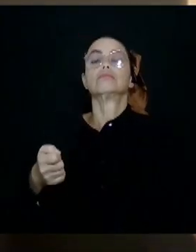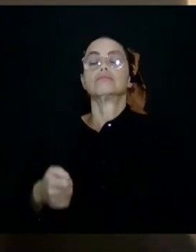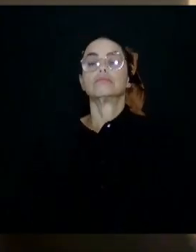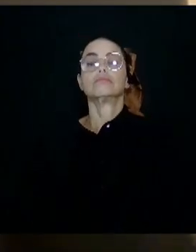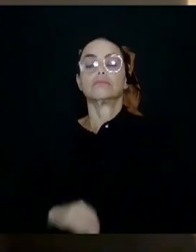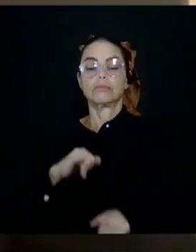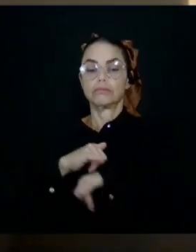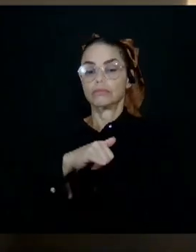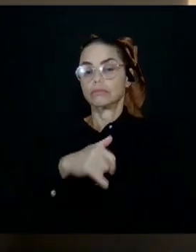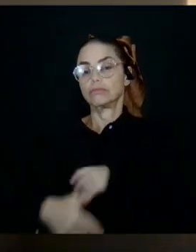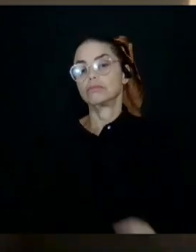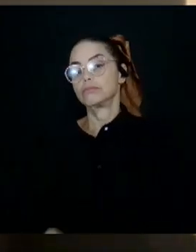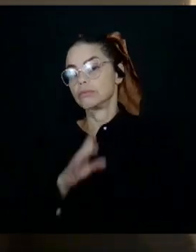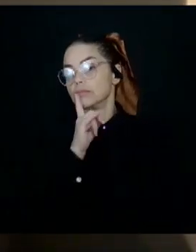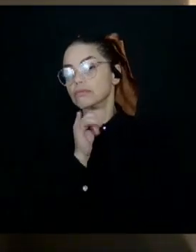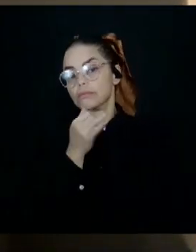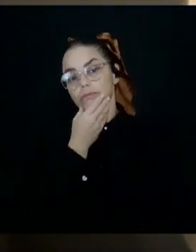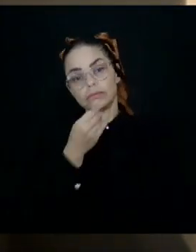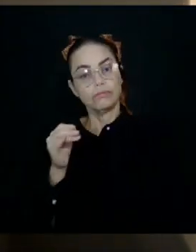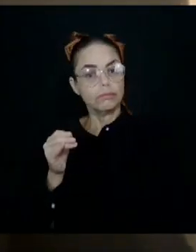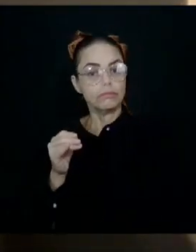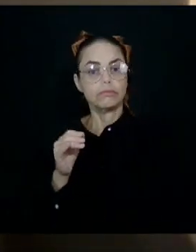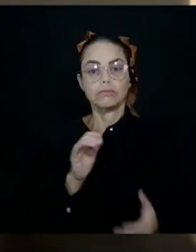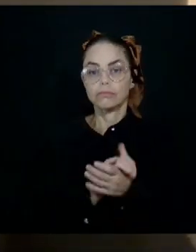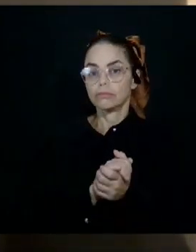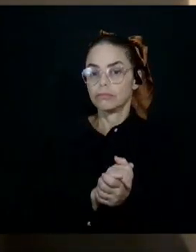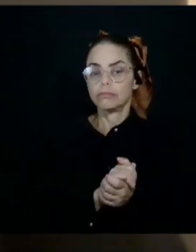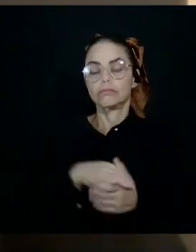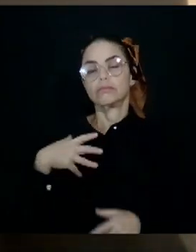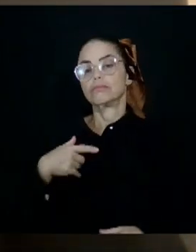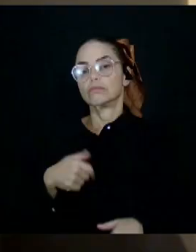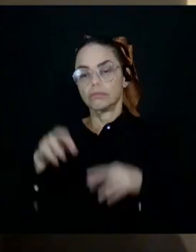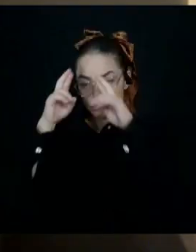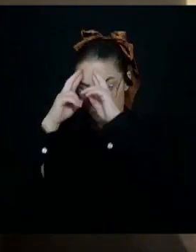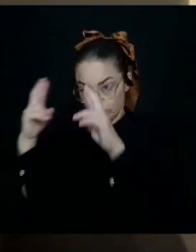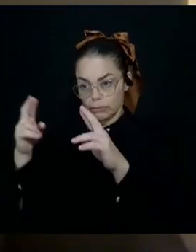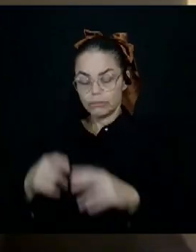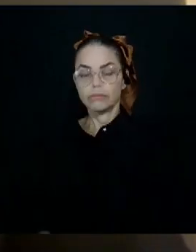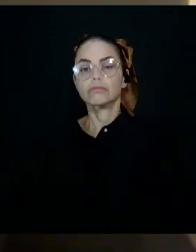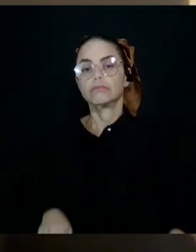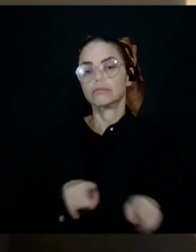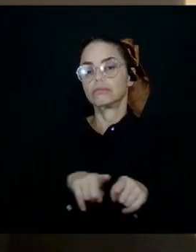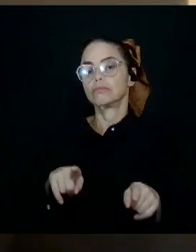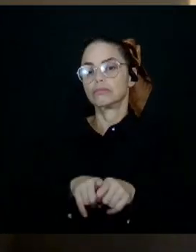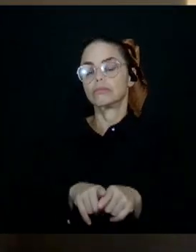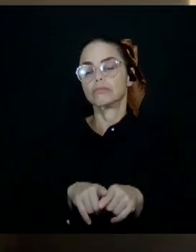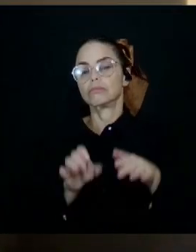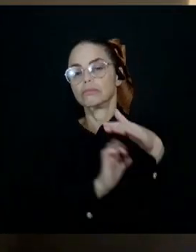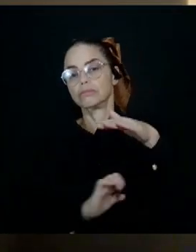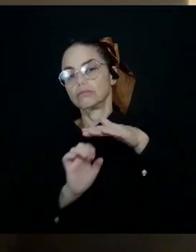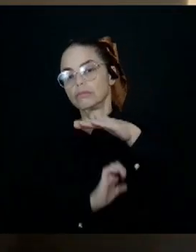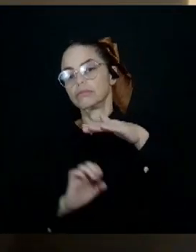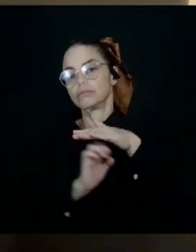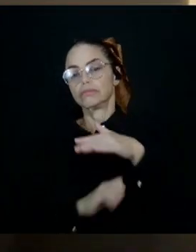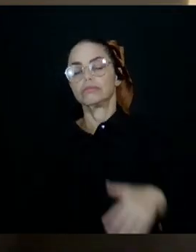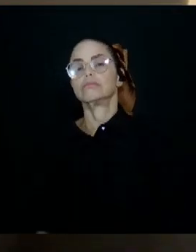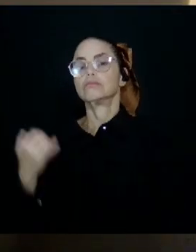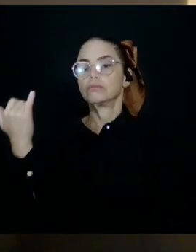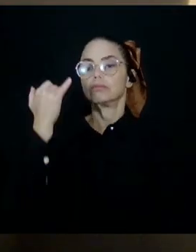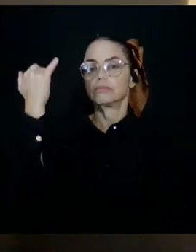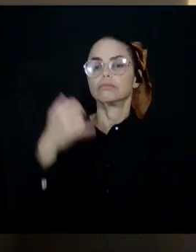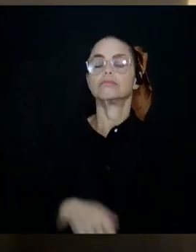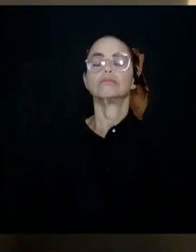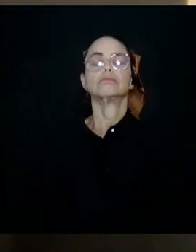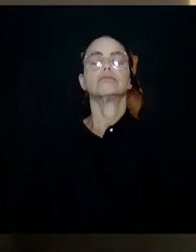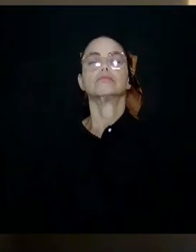de um marido, e que os filhos têm que respeitar. E a mesma coisa funciona nas empresas, né? É muito importante aqui a gente falar um pouco também da